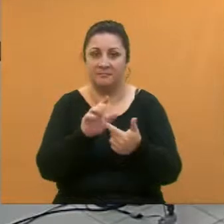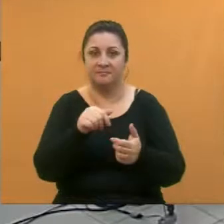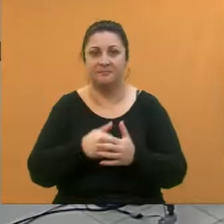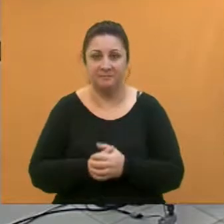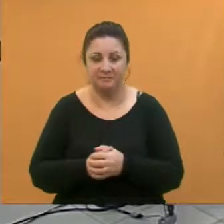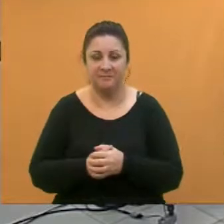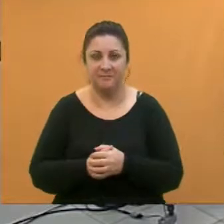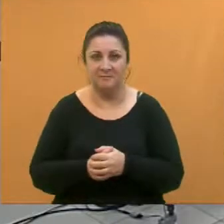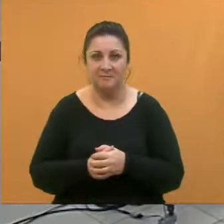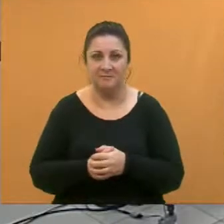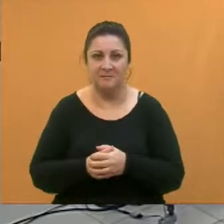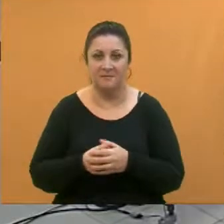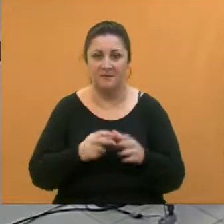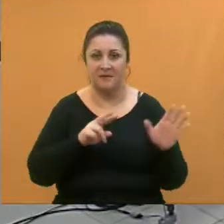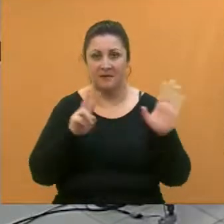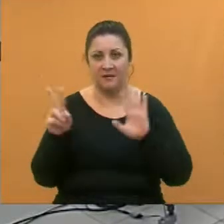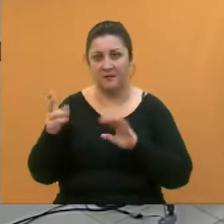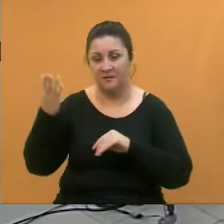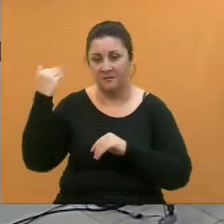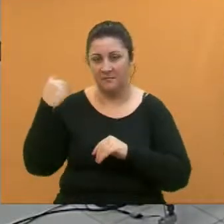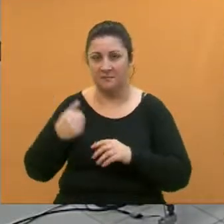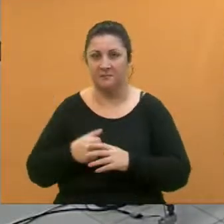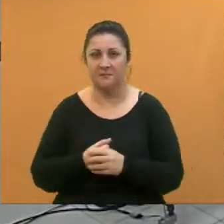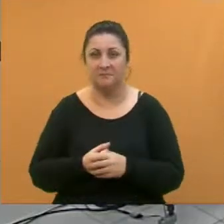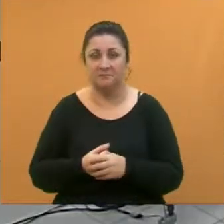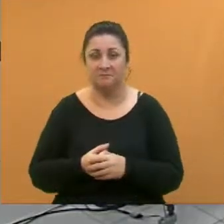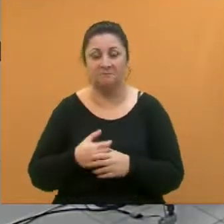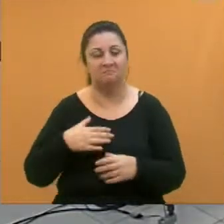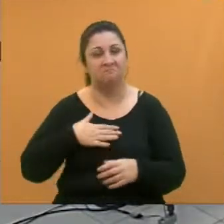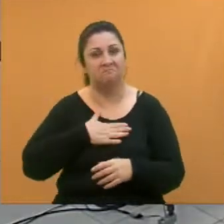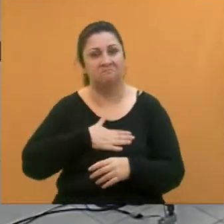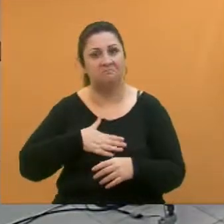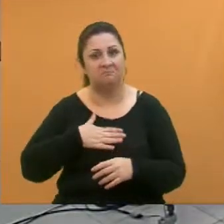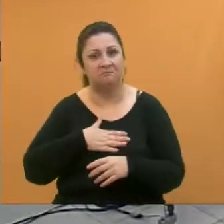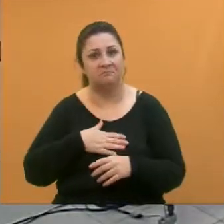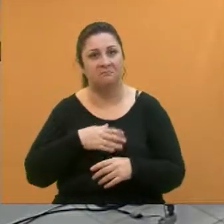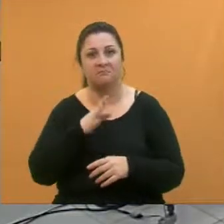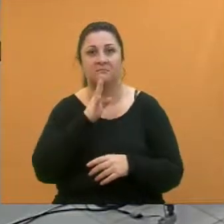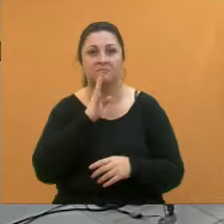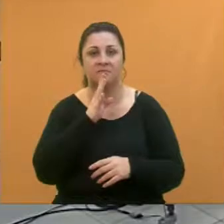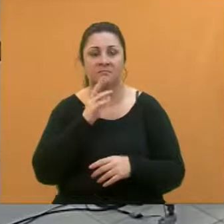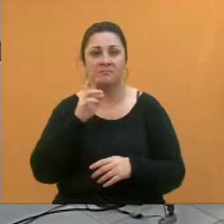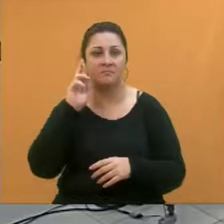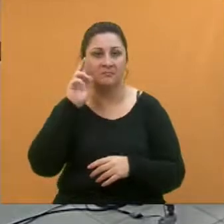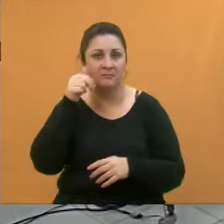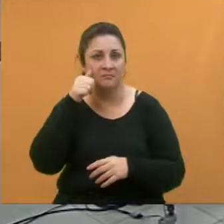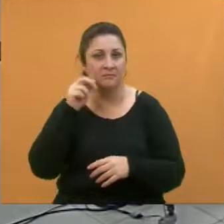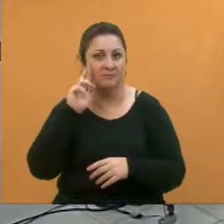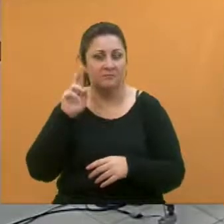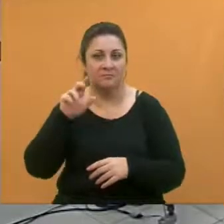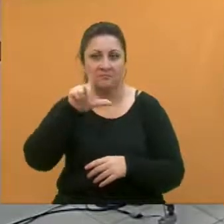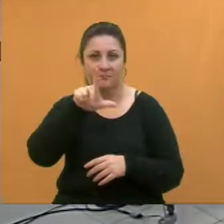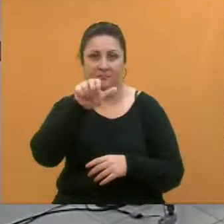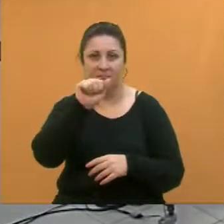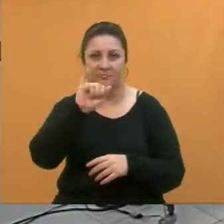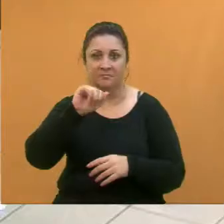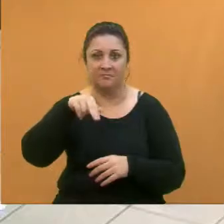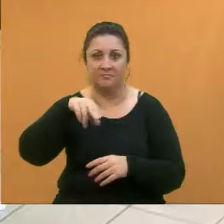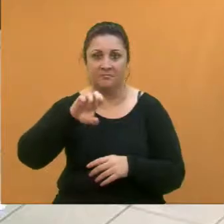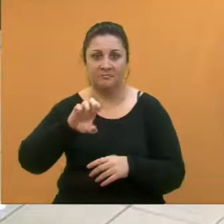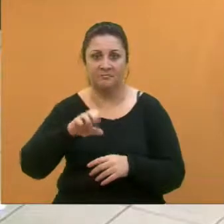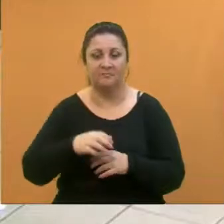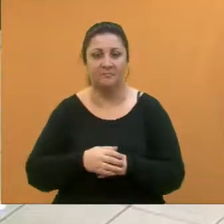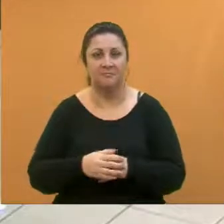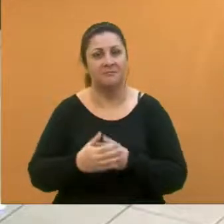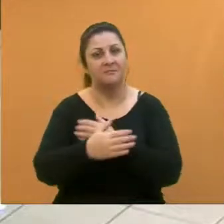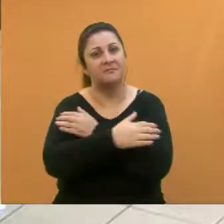eu tive essa semana passada a satisfação de conhecer a dona Laine, que mora ali na Rua Esperança. Então, dona Laine, quero mandar